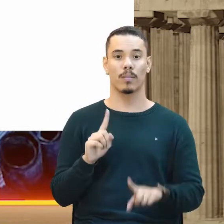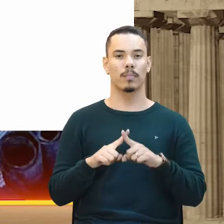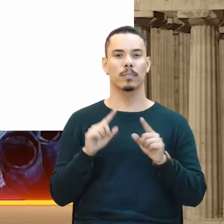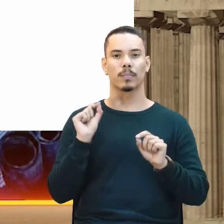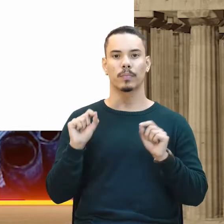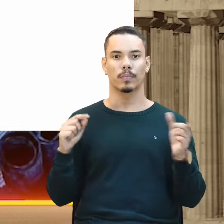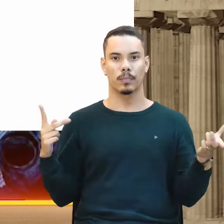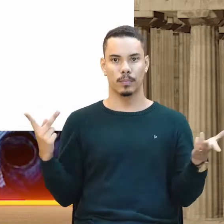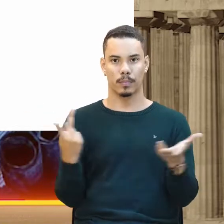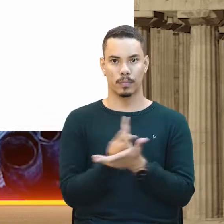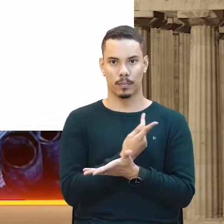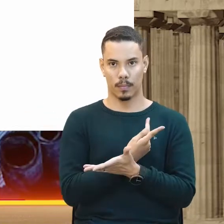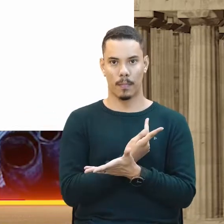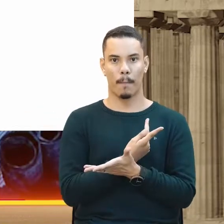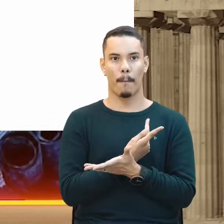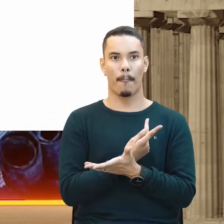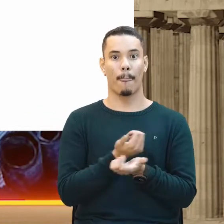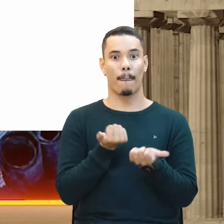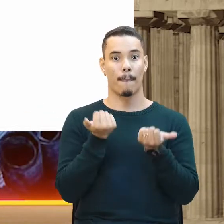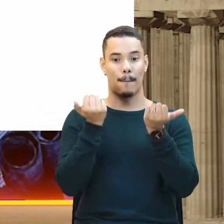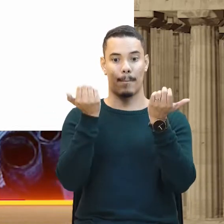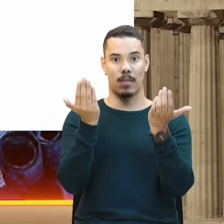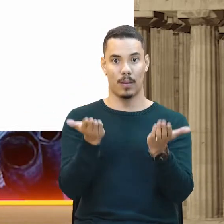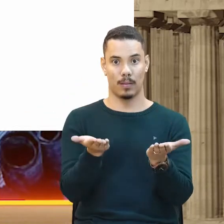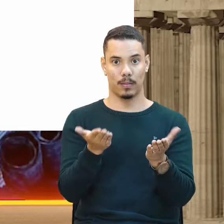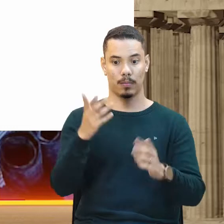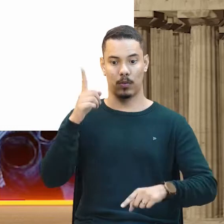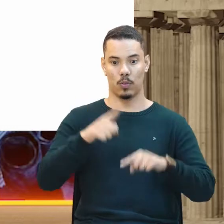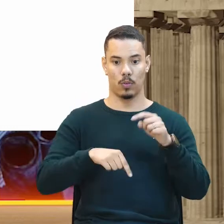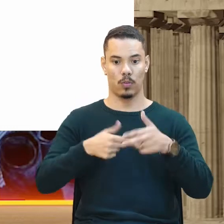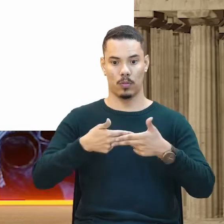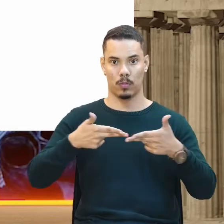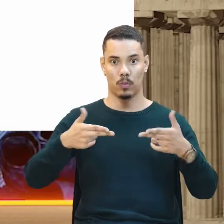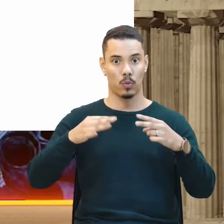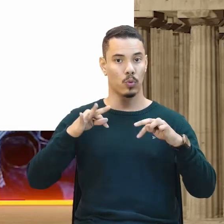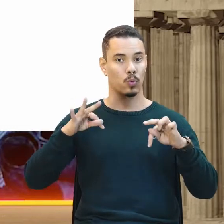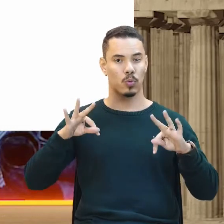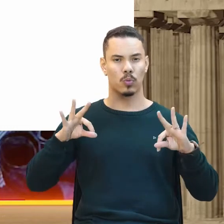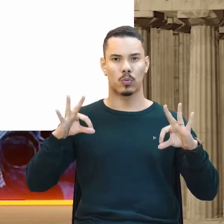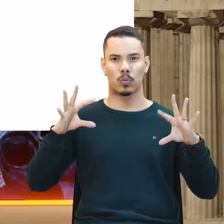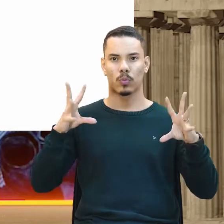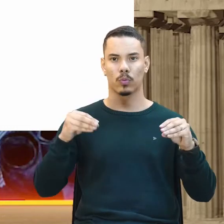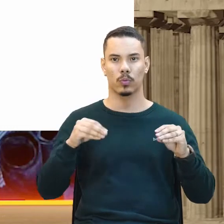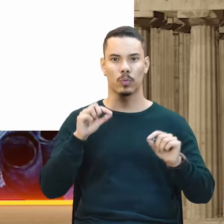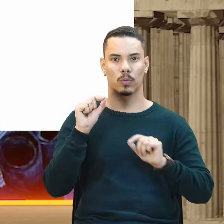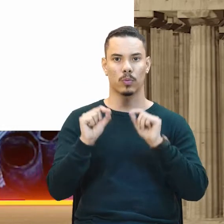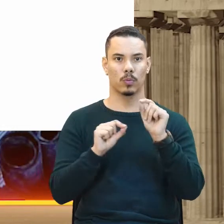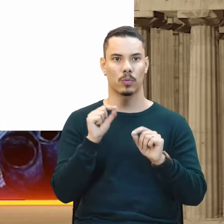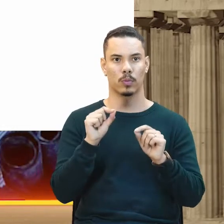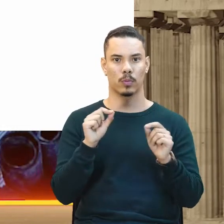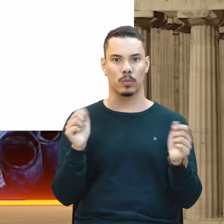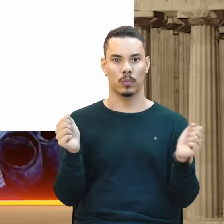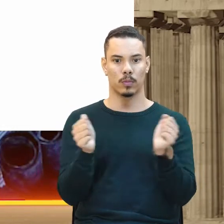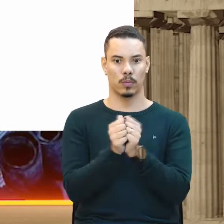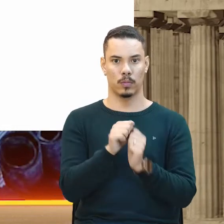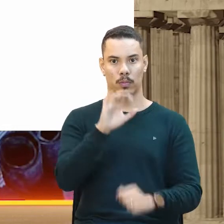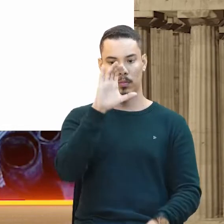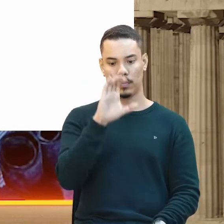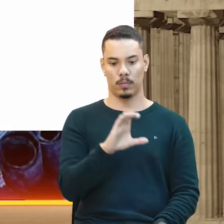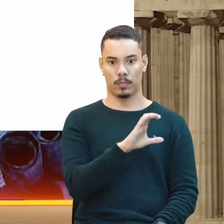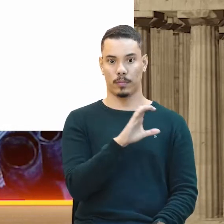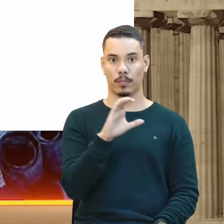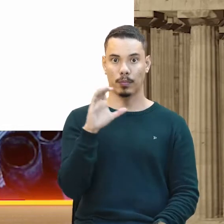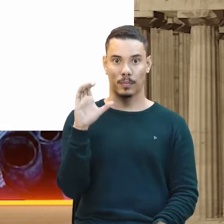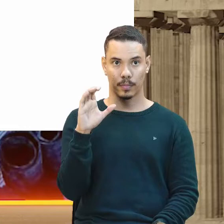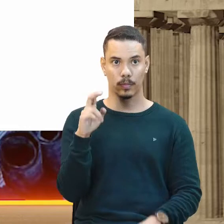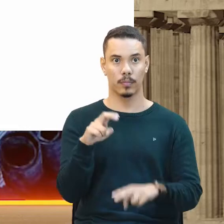seguinte, foi dado a essas obras todo um viés cristão, ou seja, aquilo